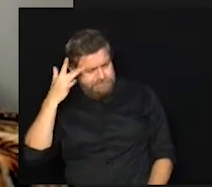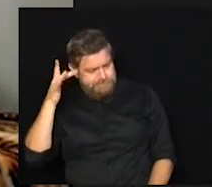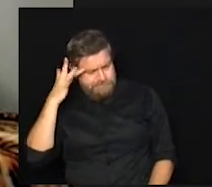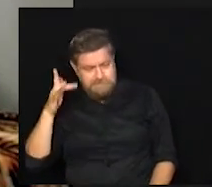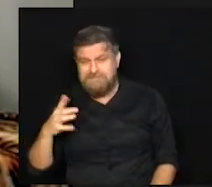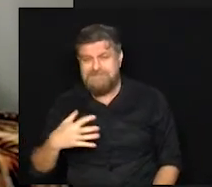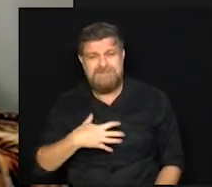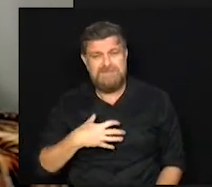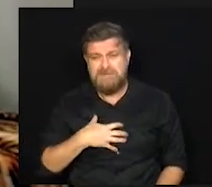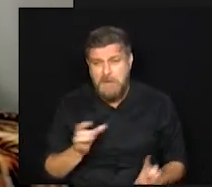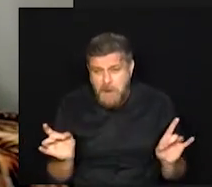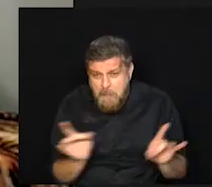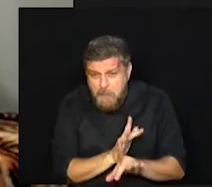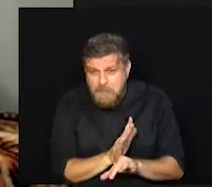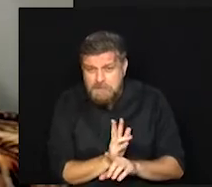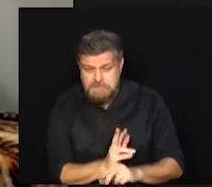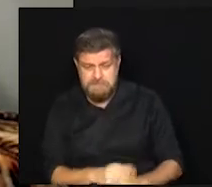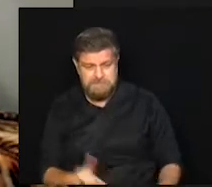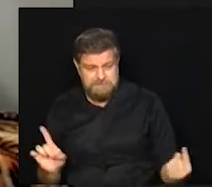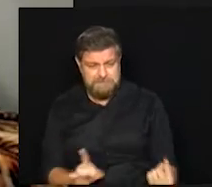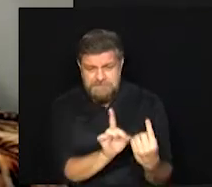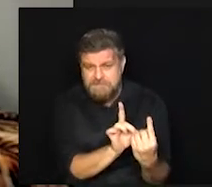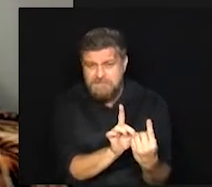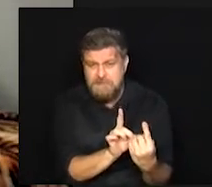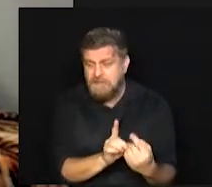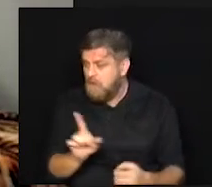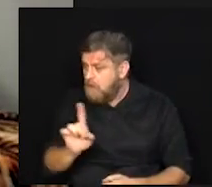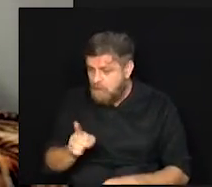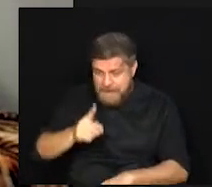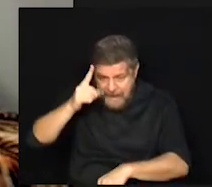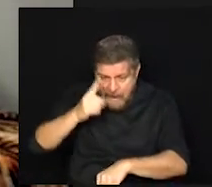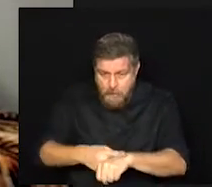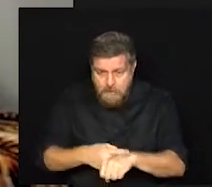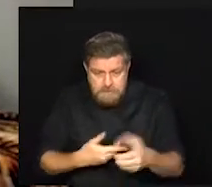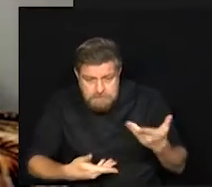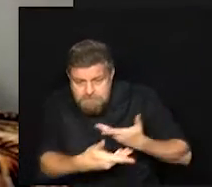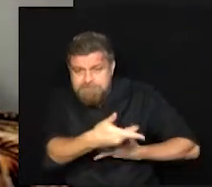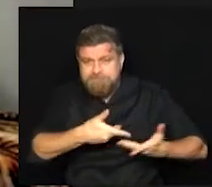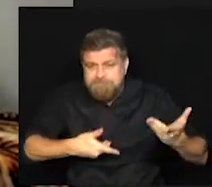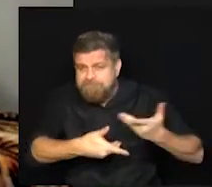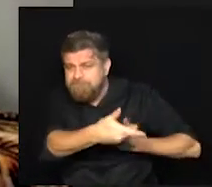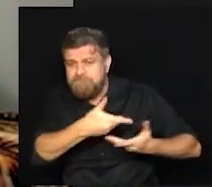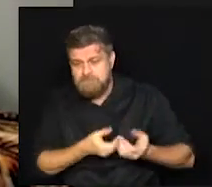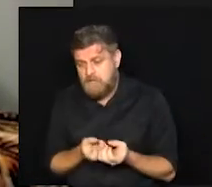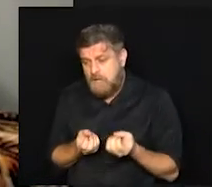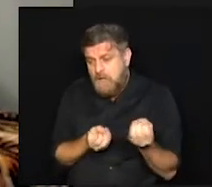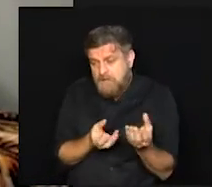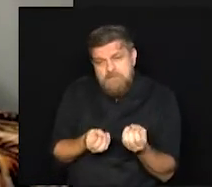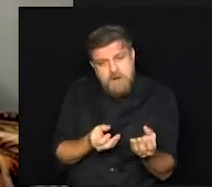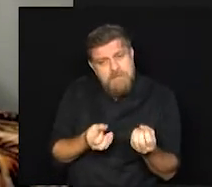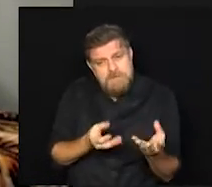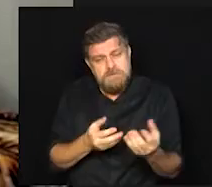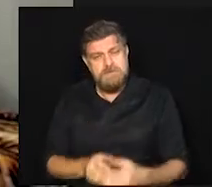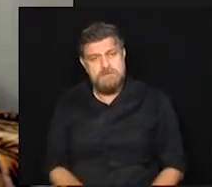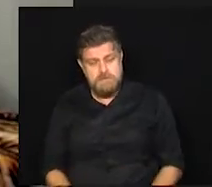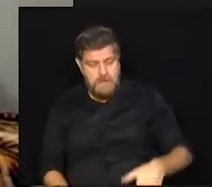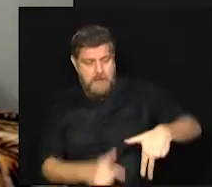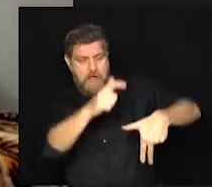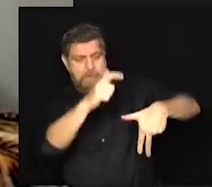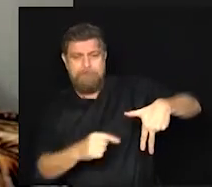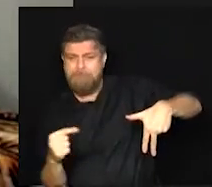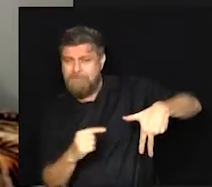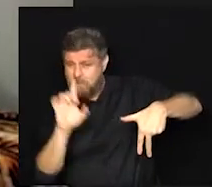sentem preparadas, mas a gente está na hora de colocar as informações, está na hora de dizer, a pessoa com deficiência,